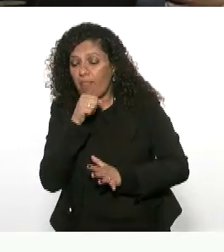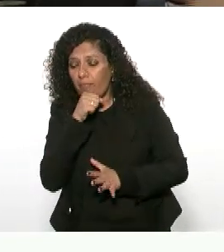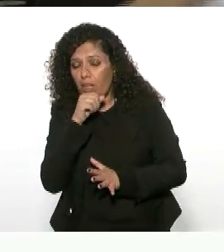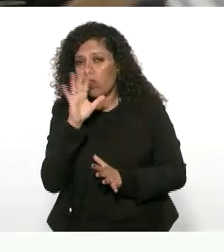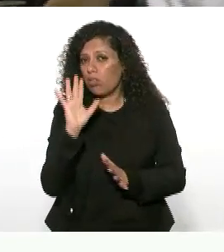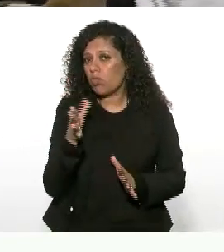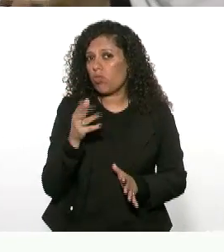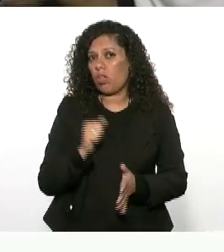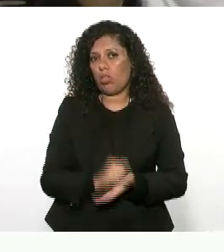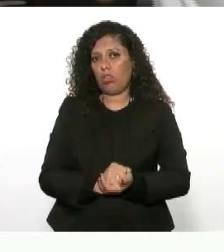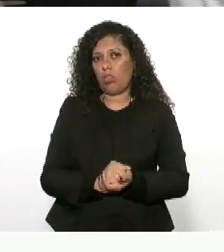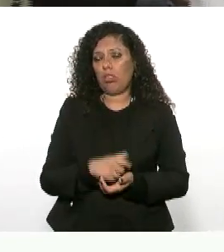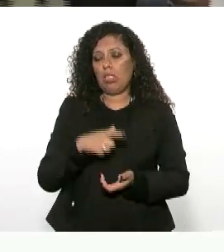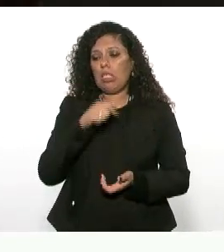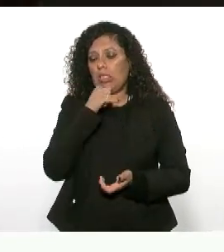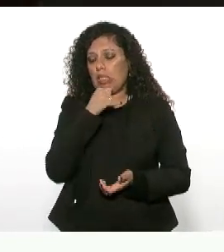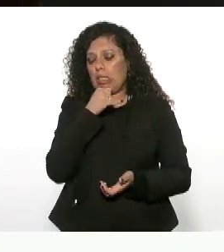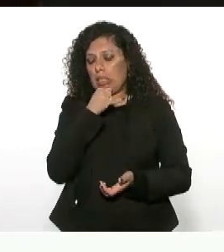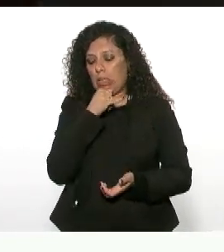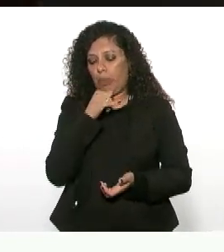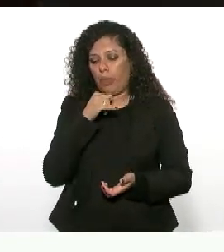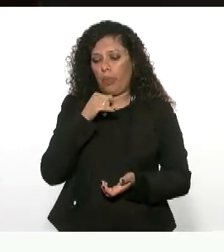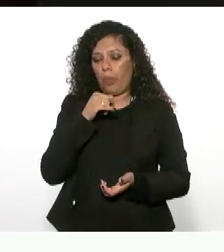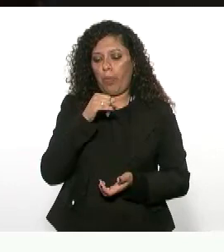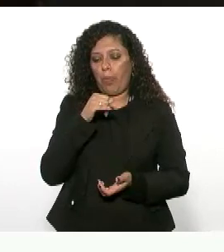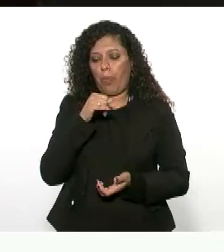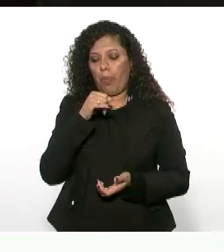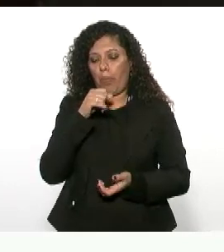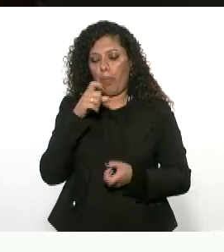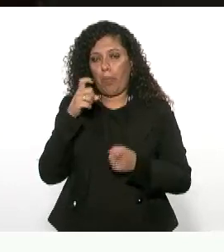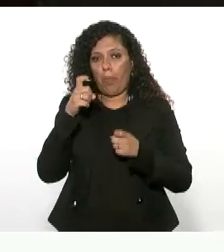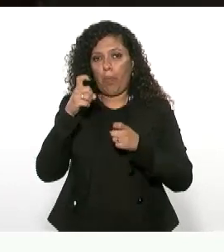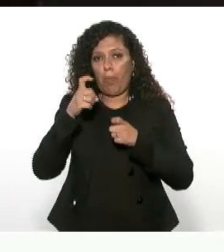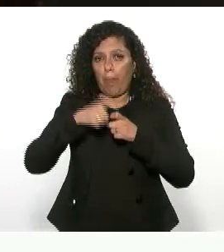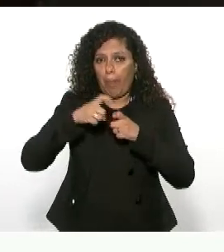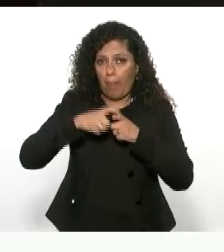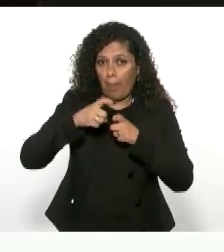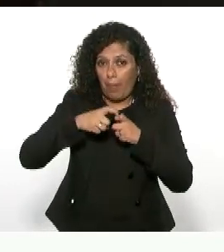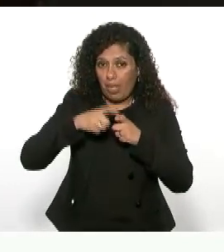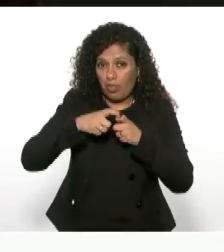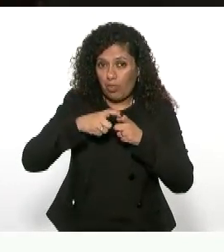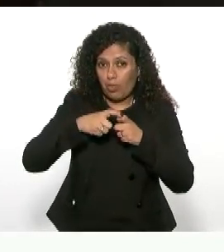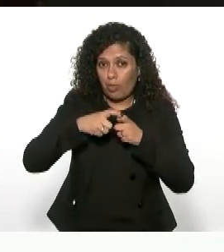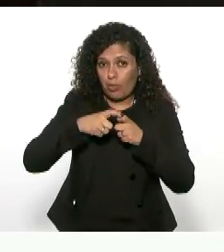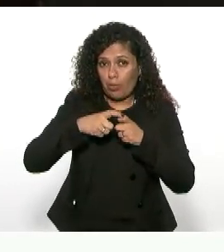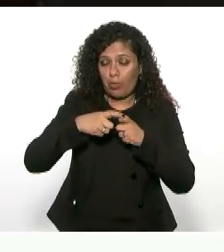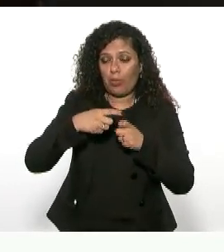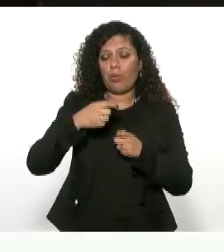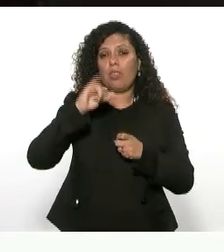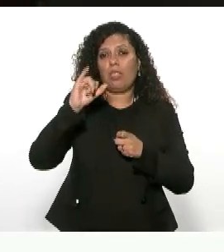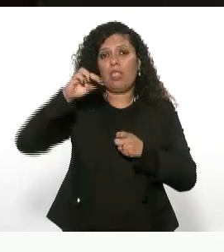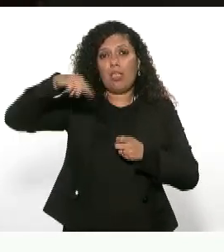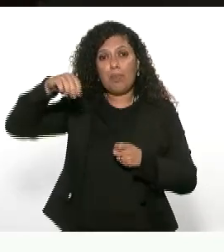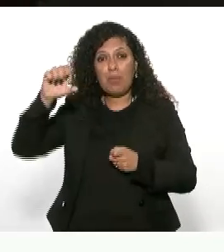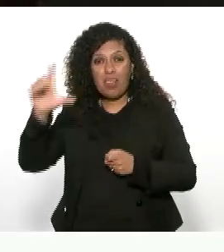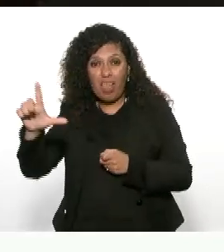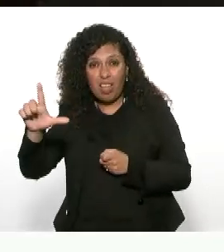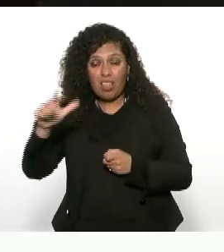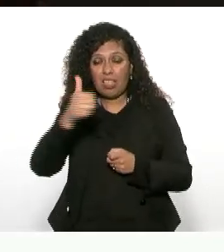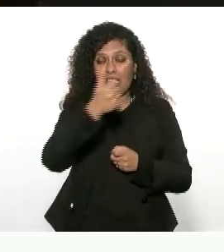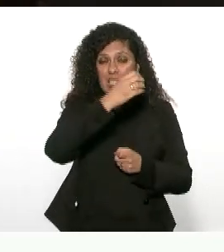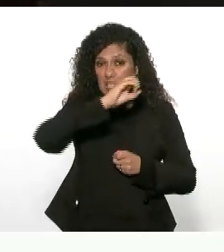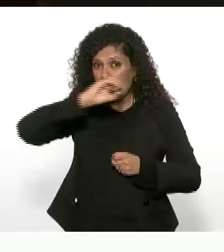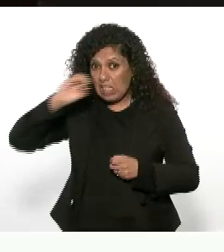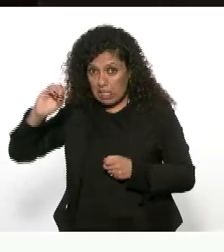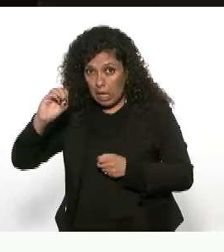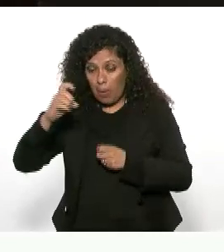perícia médico legal, existem 100 que já estão no abono permanência, que podem ir embora a qualquer